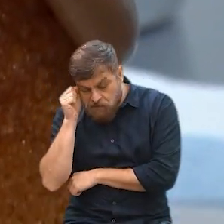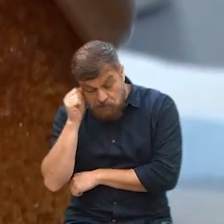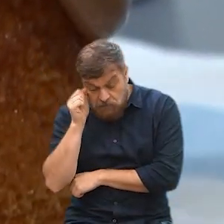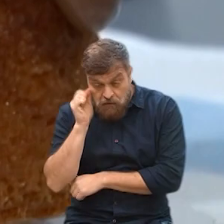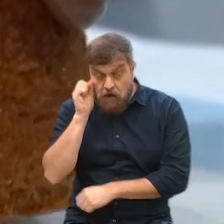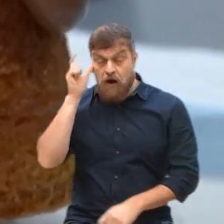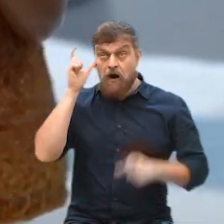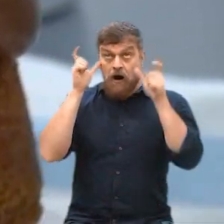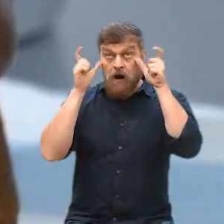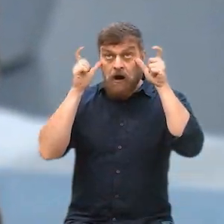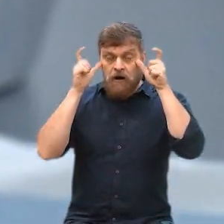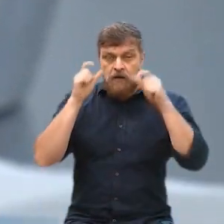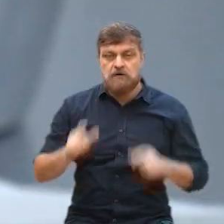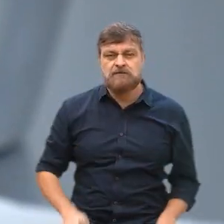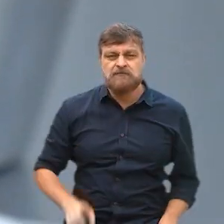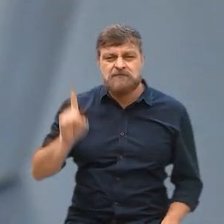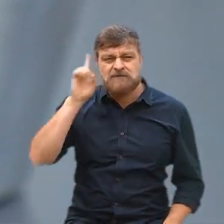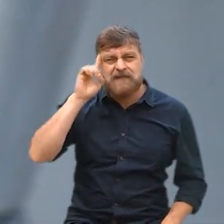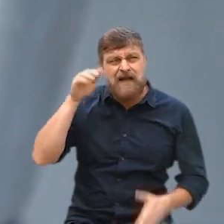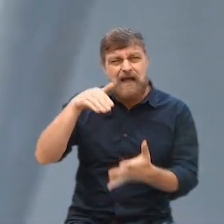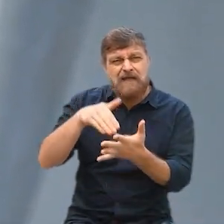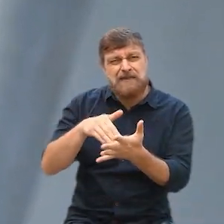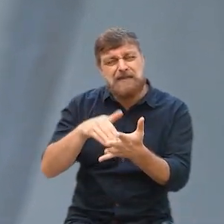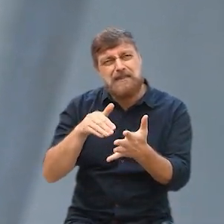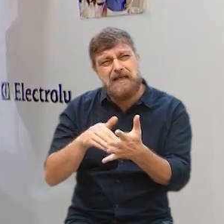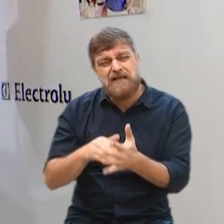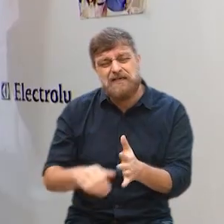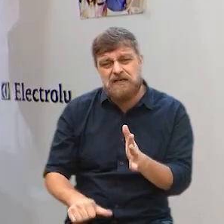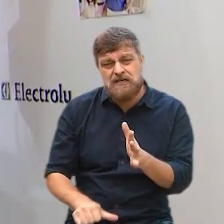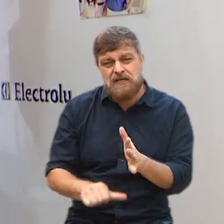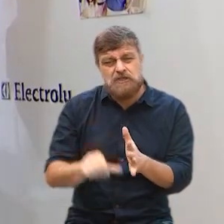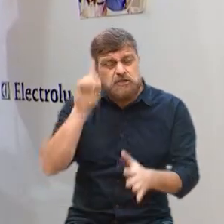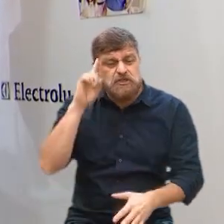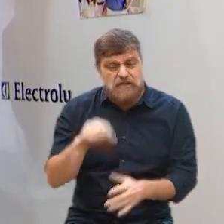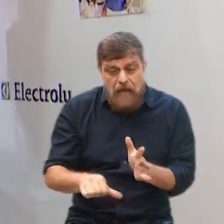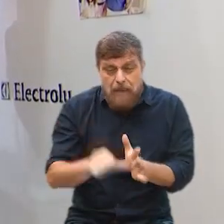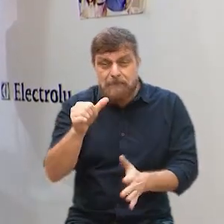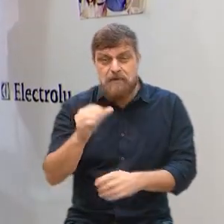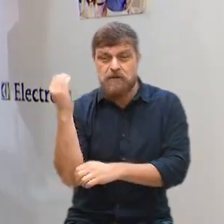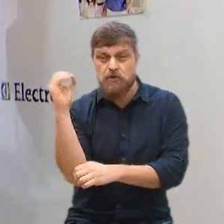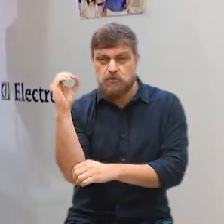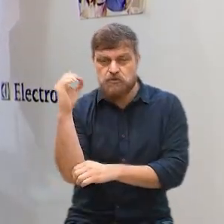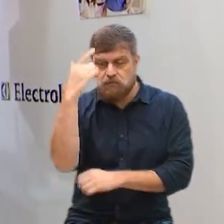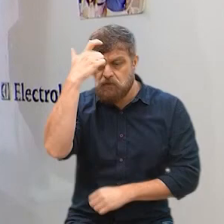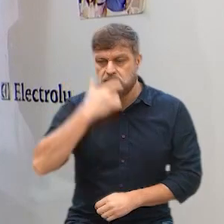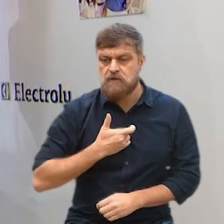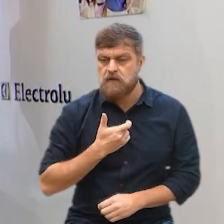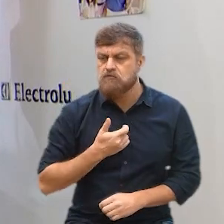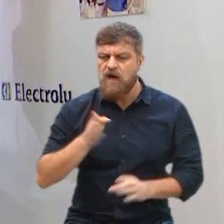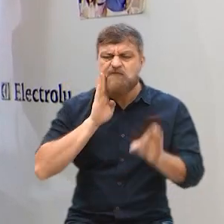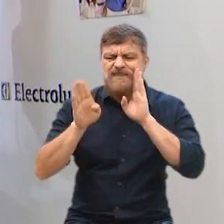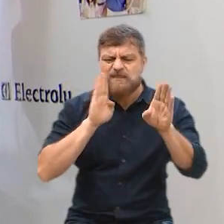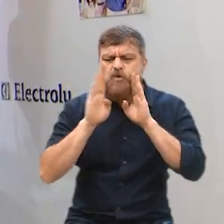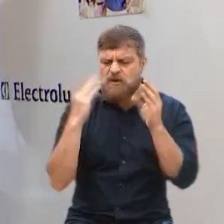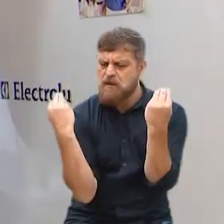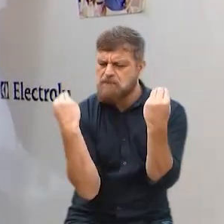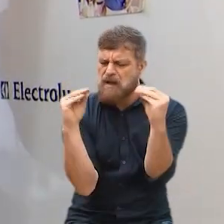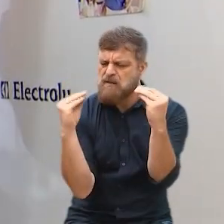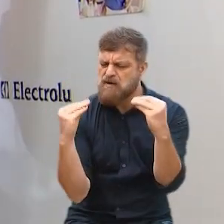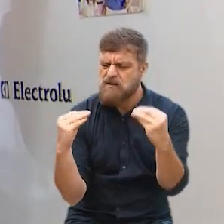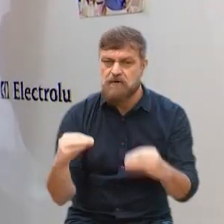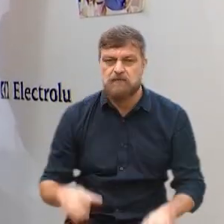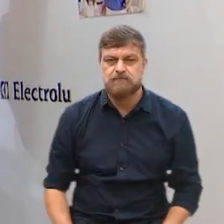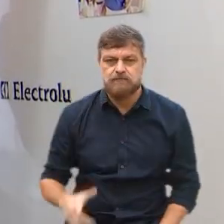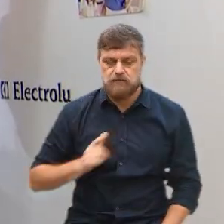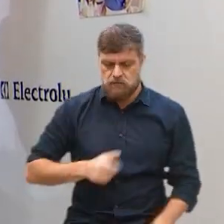de setembro e 1º de outubro de 2013. Eu falei, vou abrir um Facebook e vou vender. Assim, abri